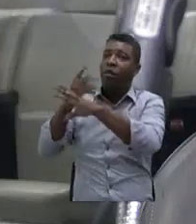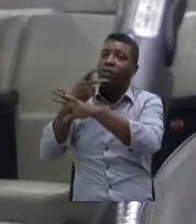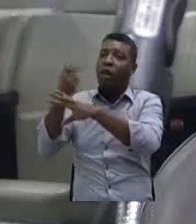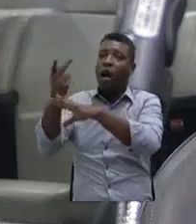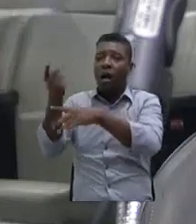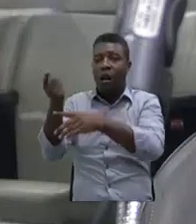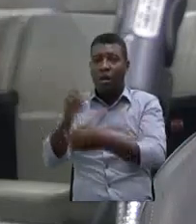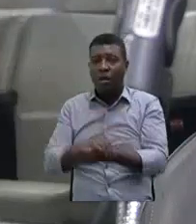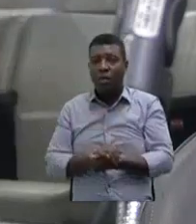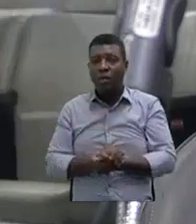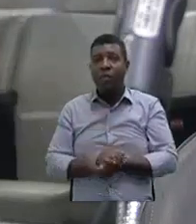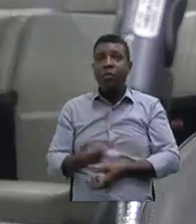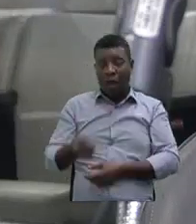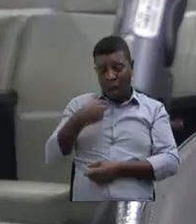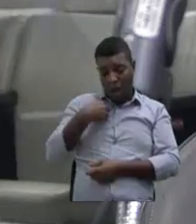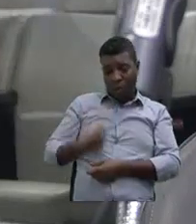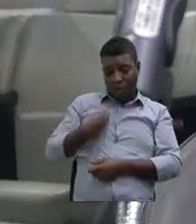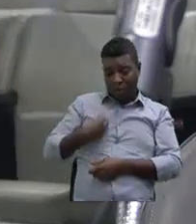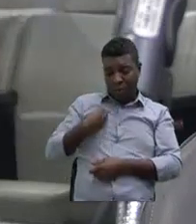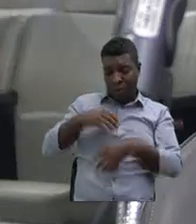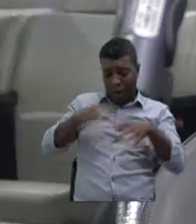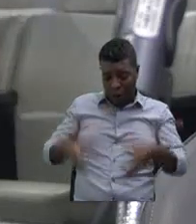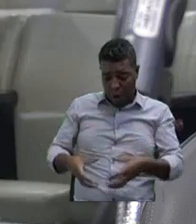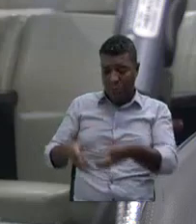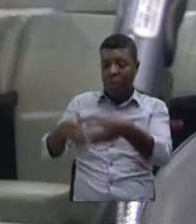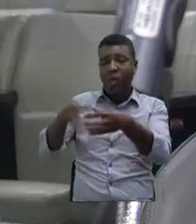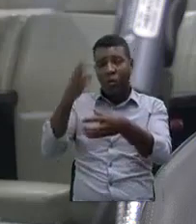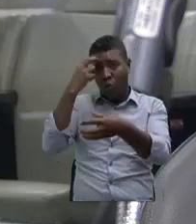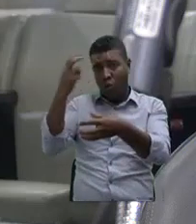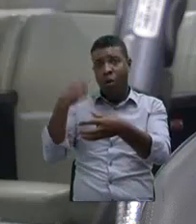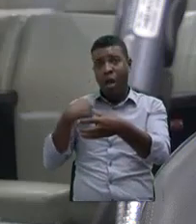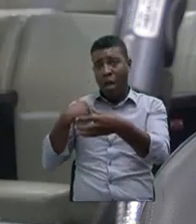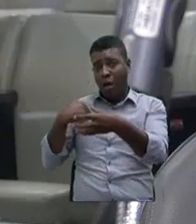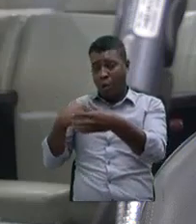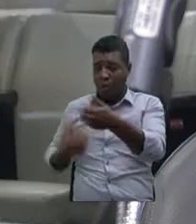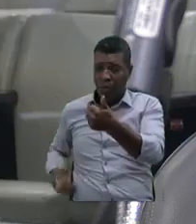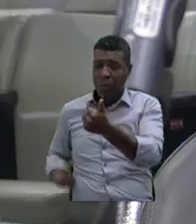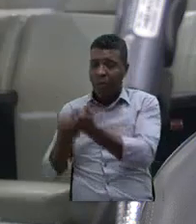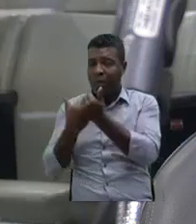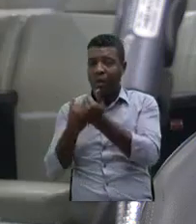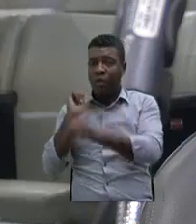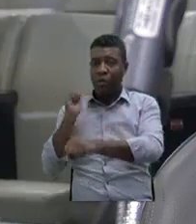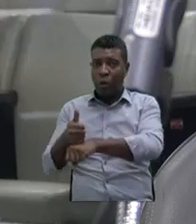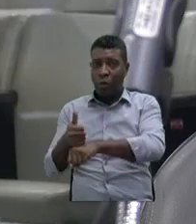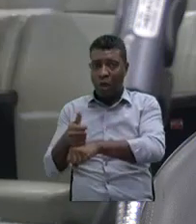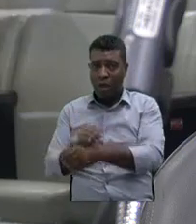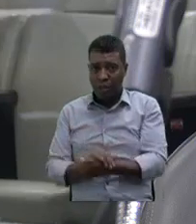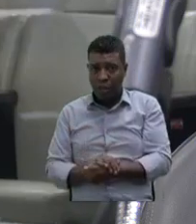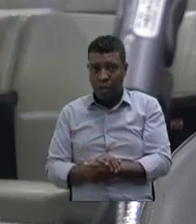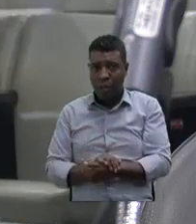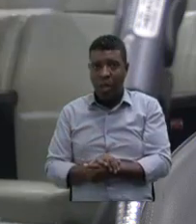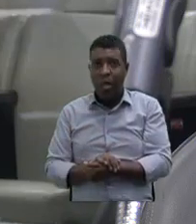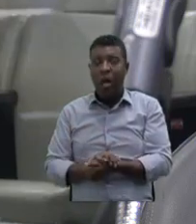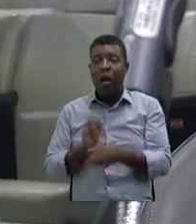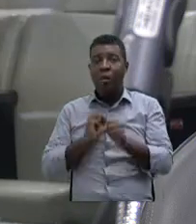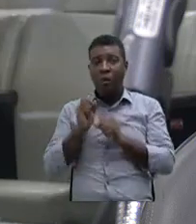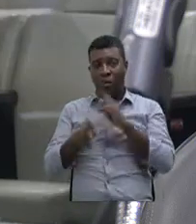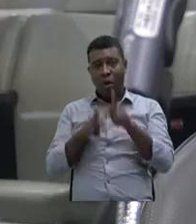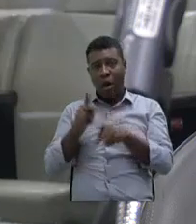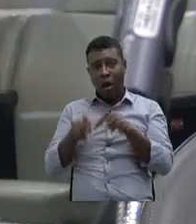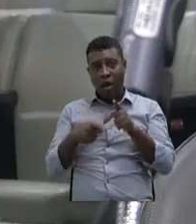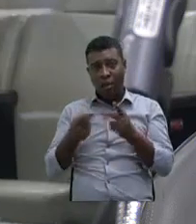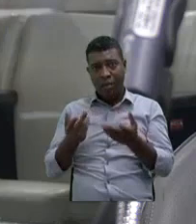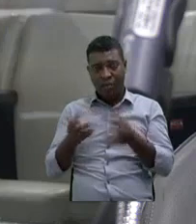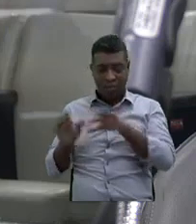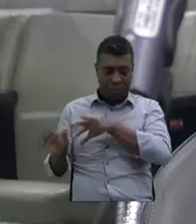esta, faço parte da Comissão de Cultura, enquanto suplente da Comissão de Participação Popular. Agora, enquanto Fundação de Arte de